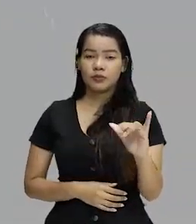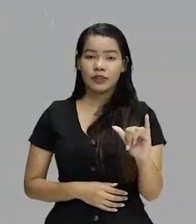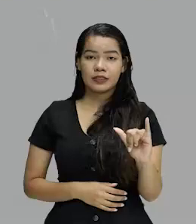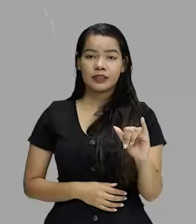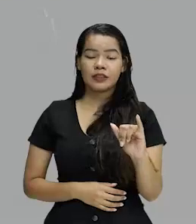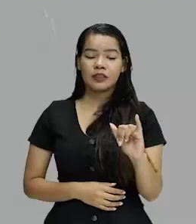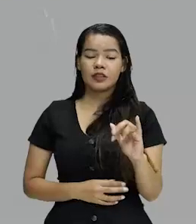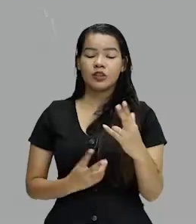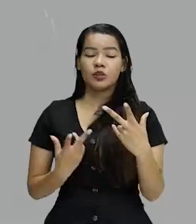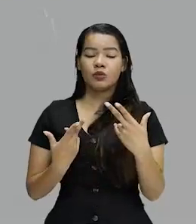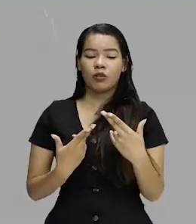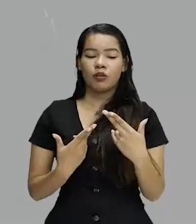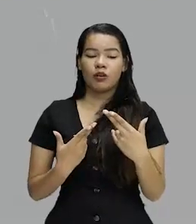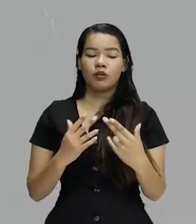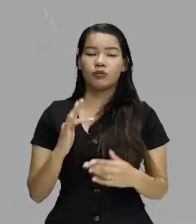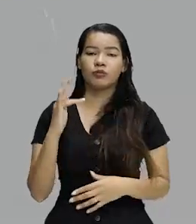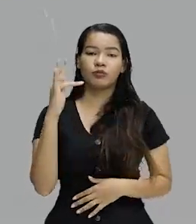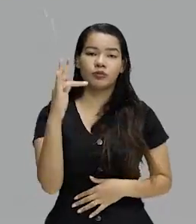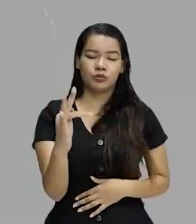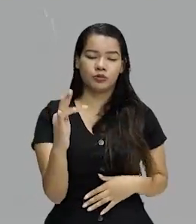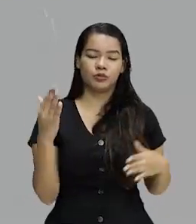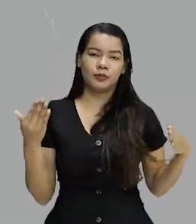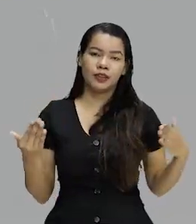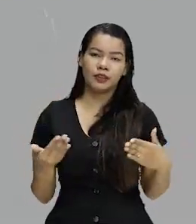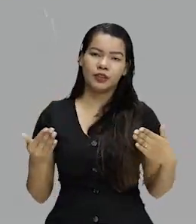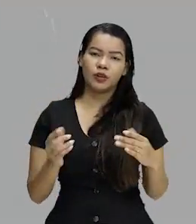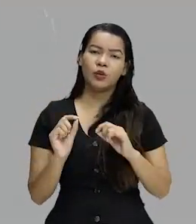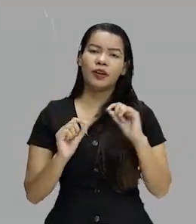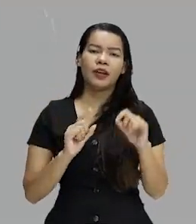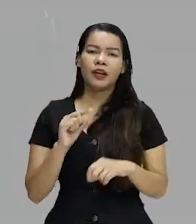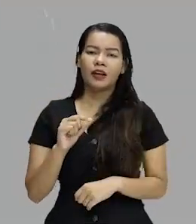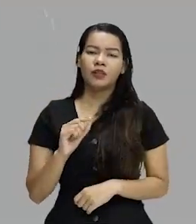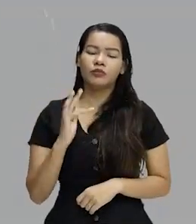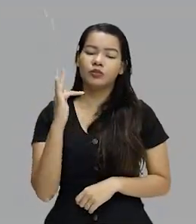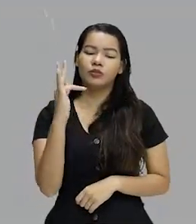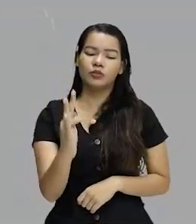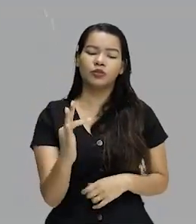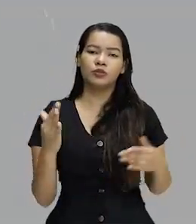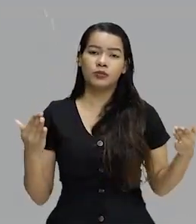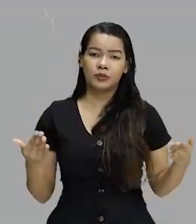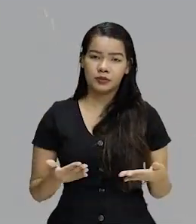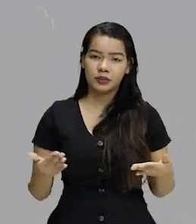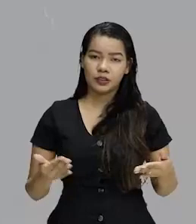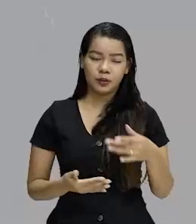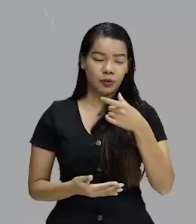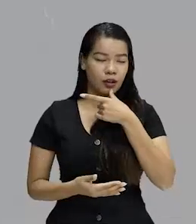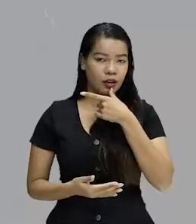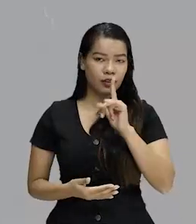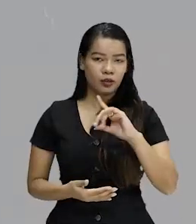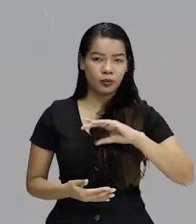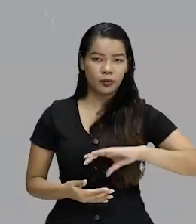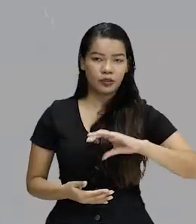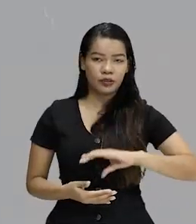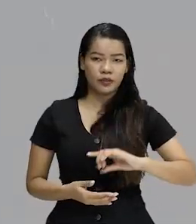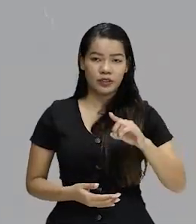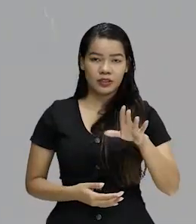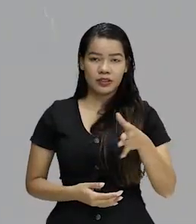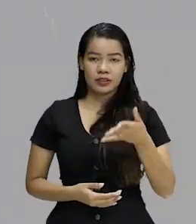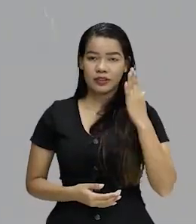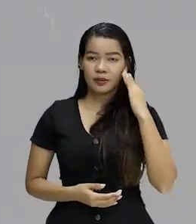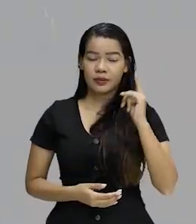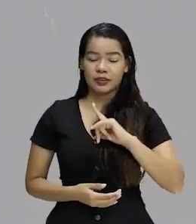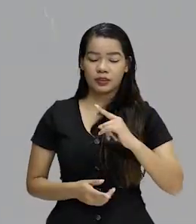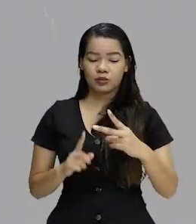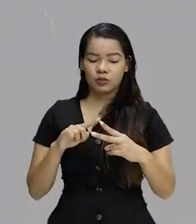ao futuro do presente. E aí, o que é o futuro do presente em português? Como vocês sabem, a língua portuguesa tem dois futuros. Futuro